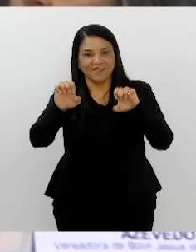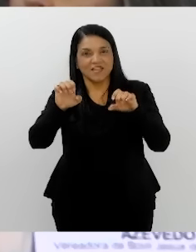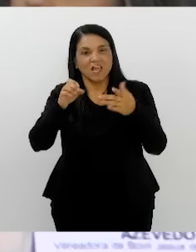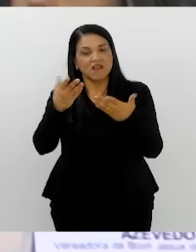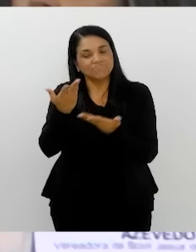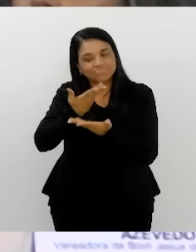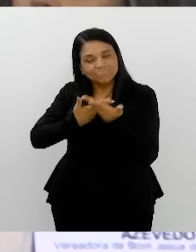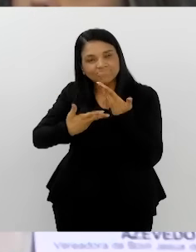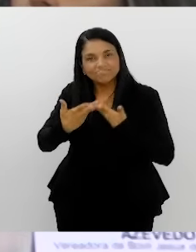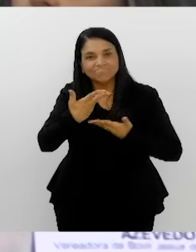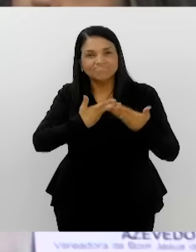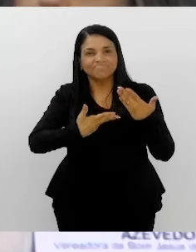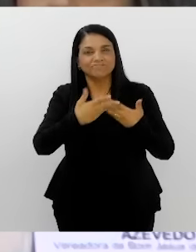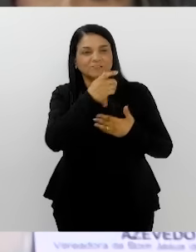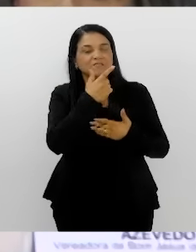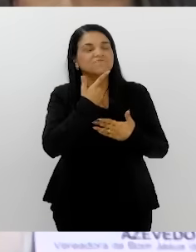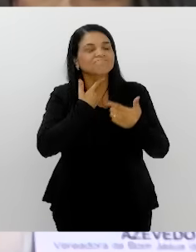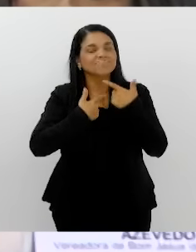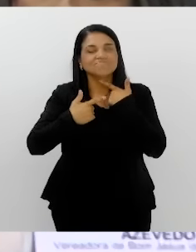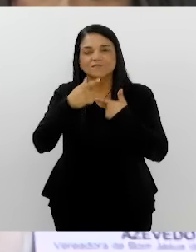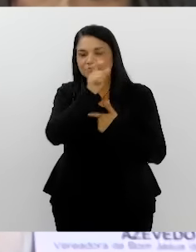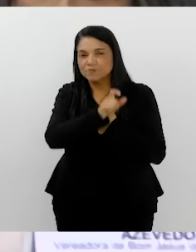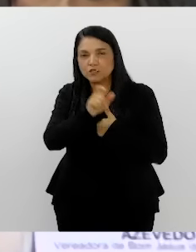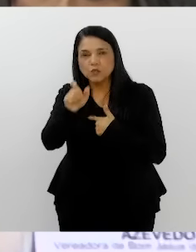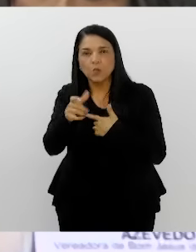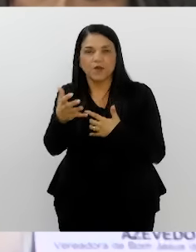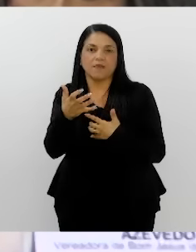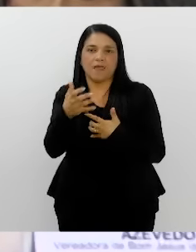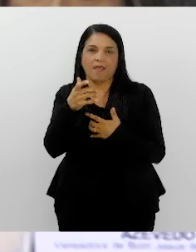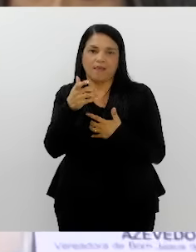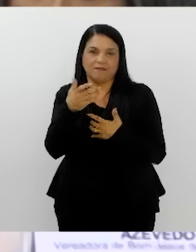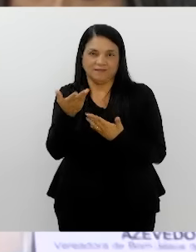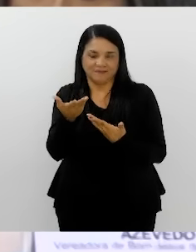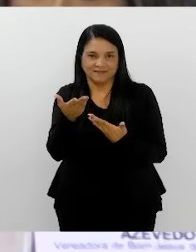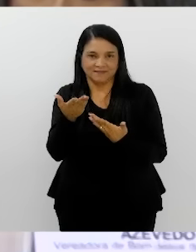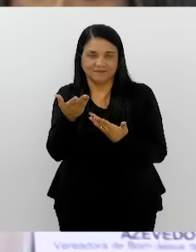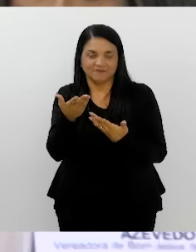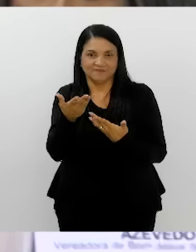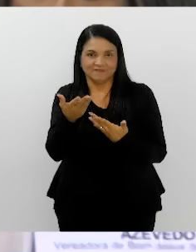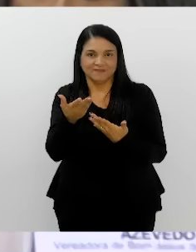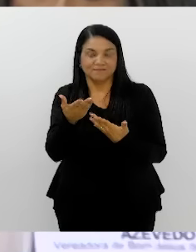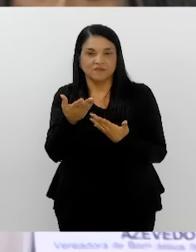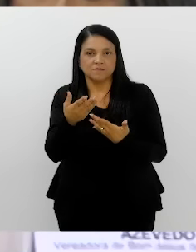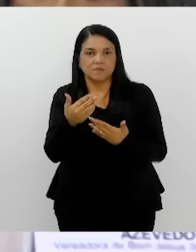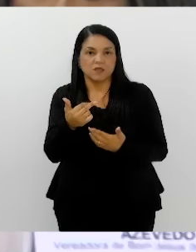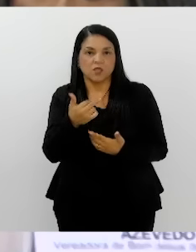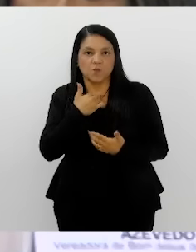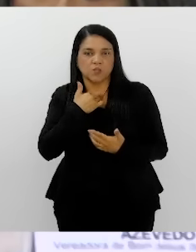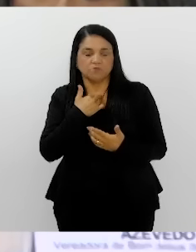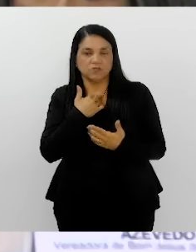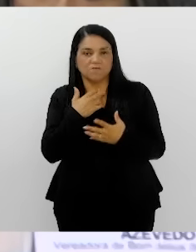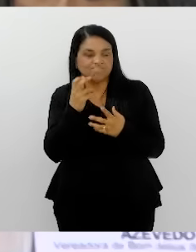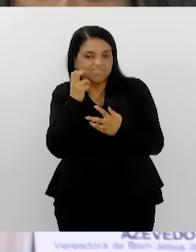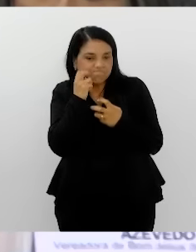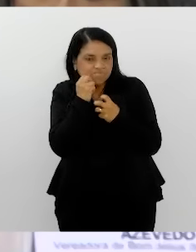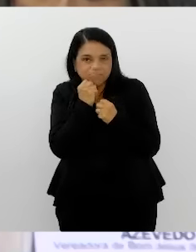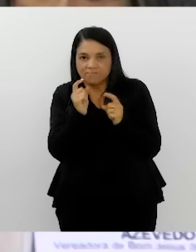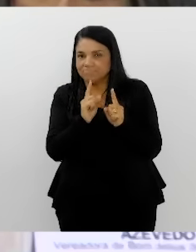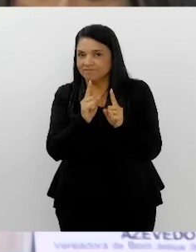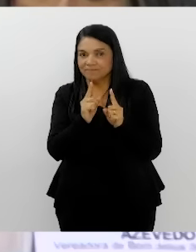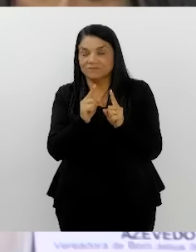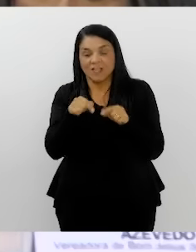conquista. Nós não impomos, nós conquistamos, essa é a diferença, mas não podemos ser tímidos. Esse evento aqui,